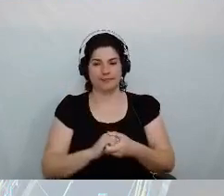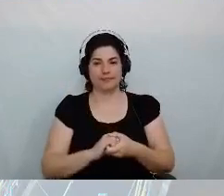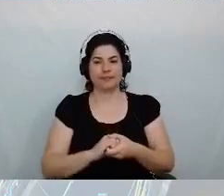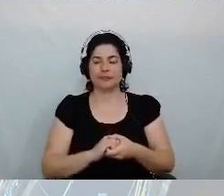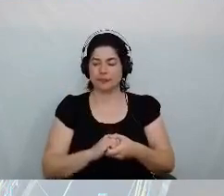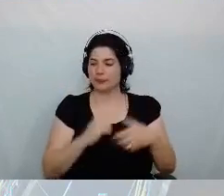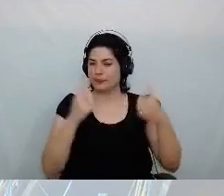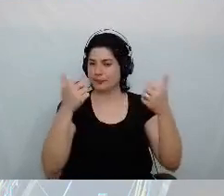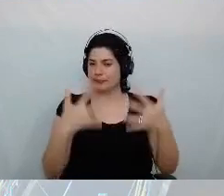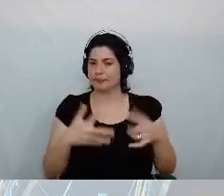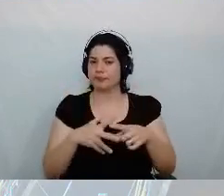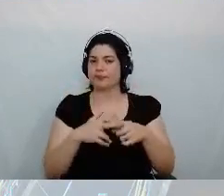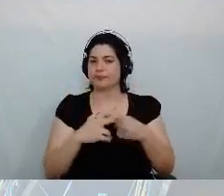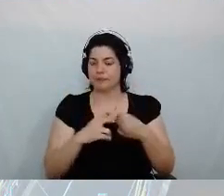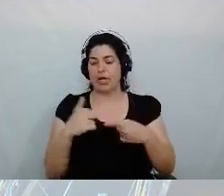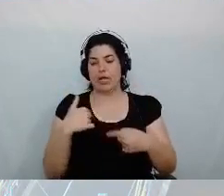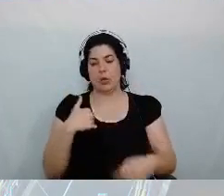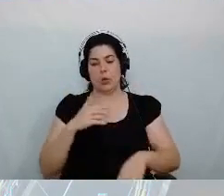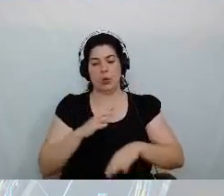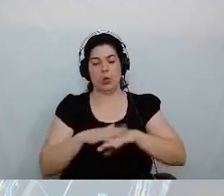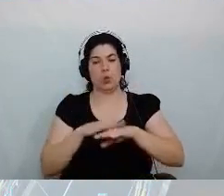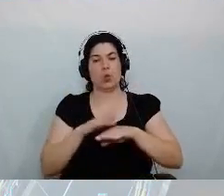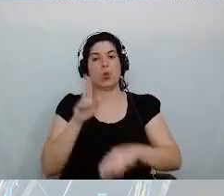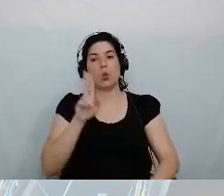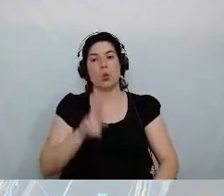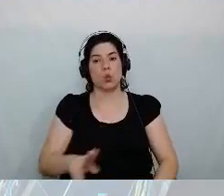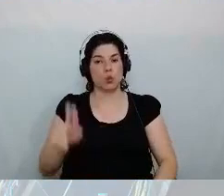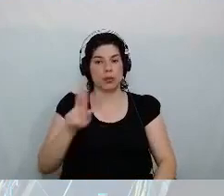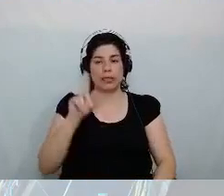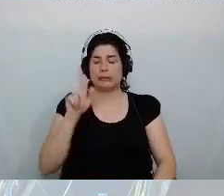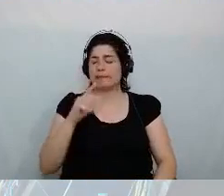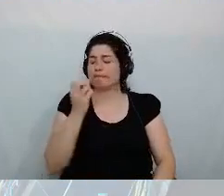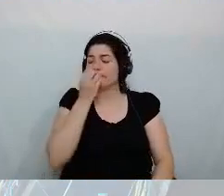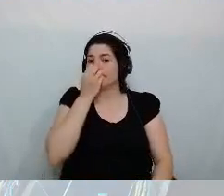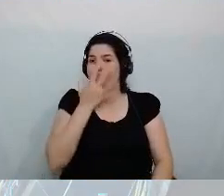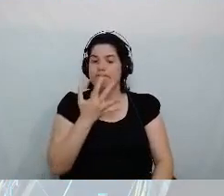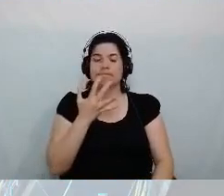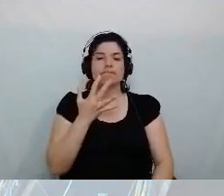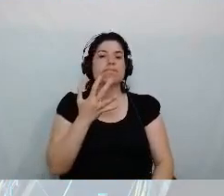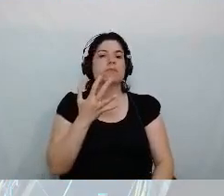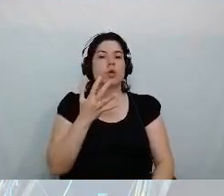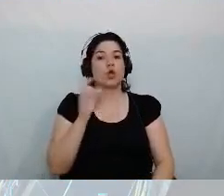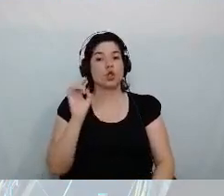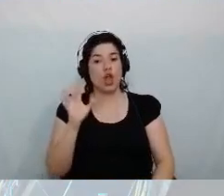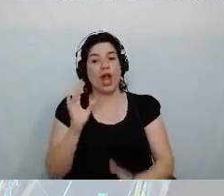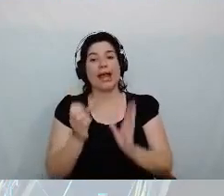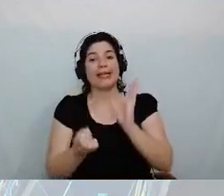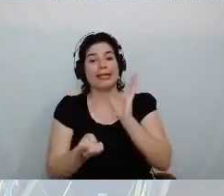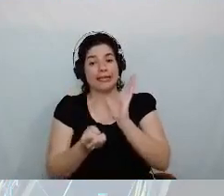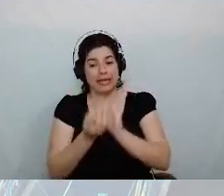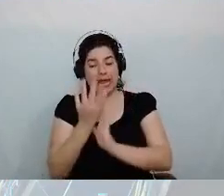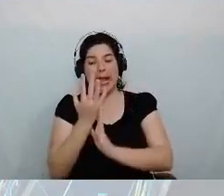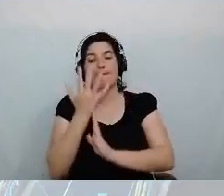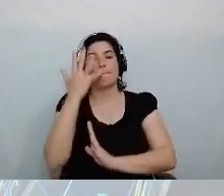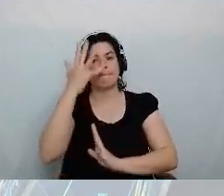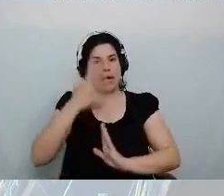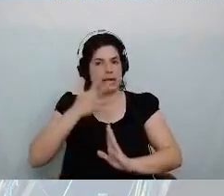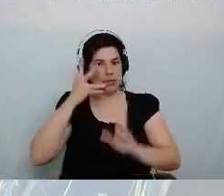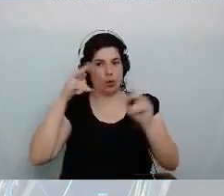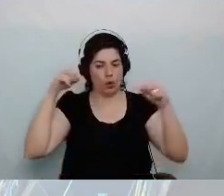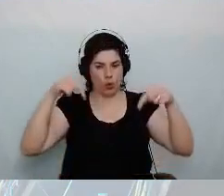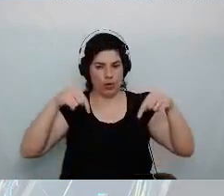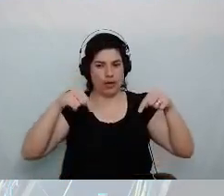ferramenta que eu uso, extremamente eficiente, não só para criar uma palestra como essa, mas também